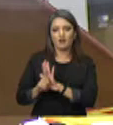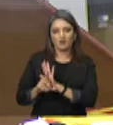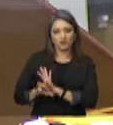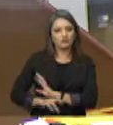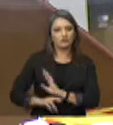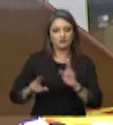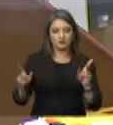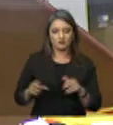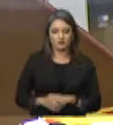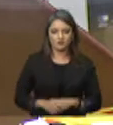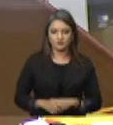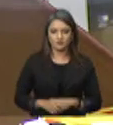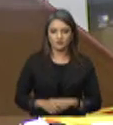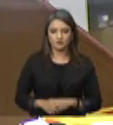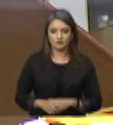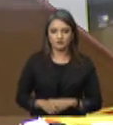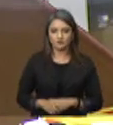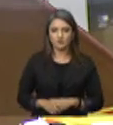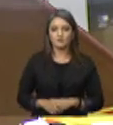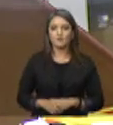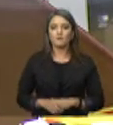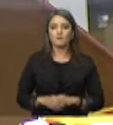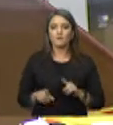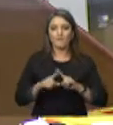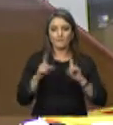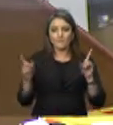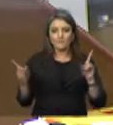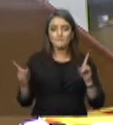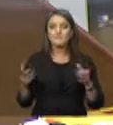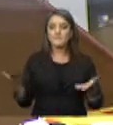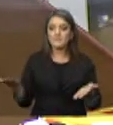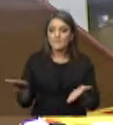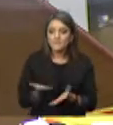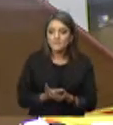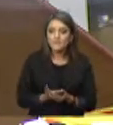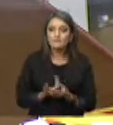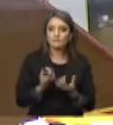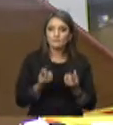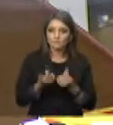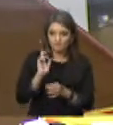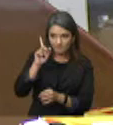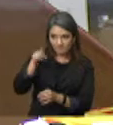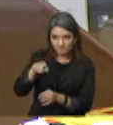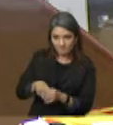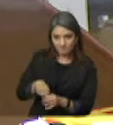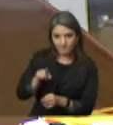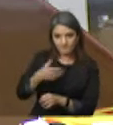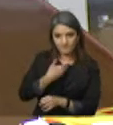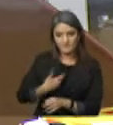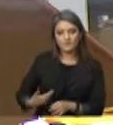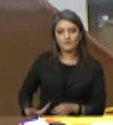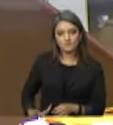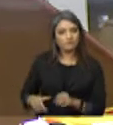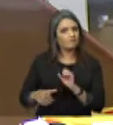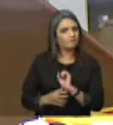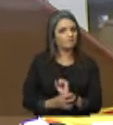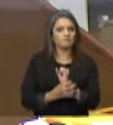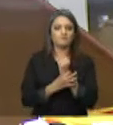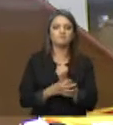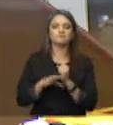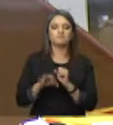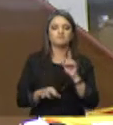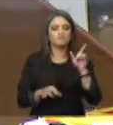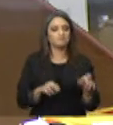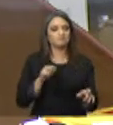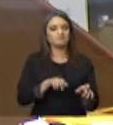a empresta empresta credibilidade das ações de ressarcimento assegura em todo caso a integral reparação